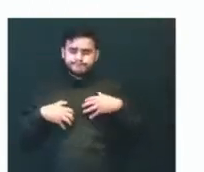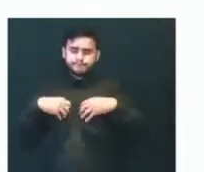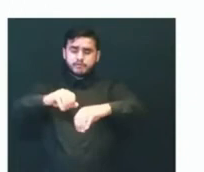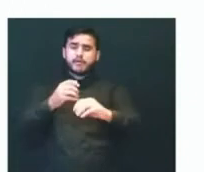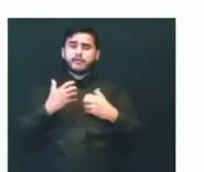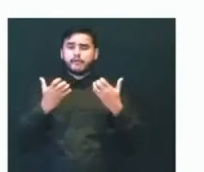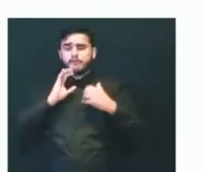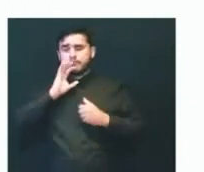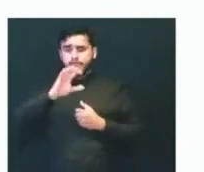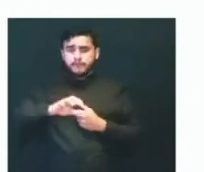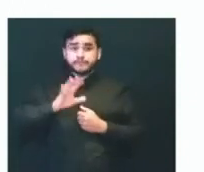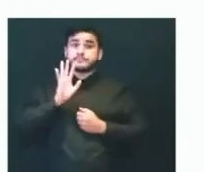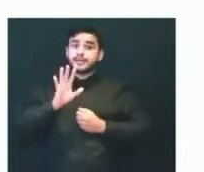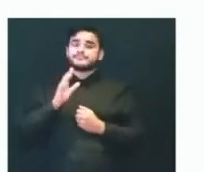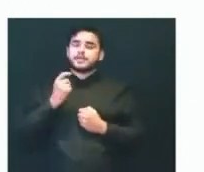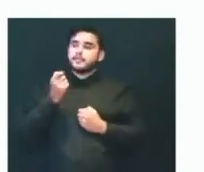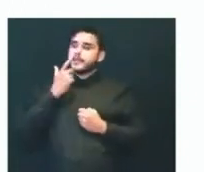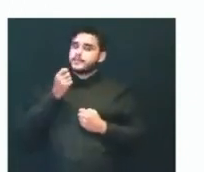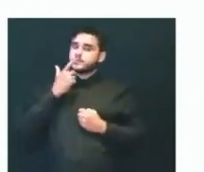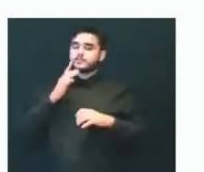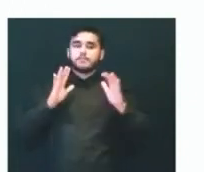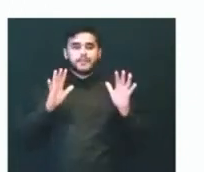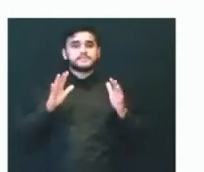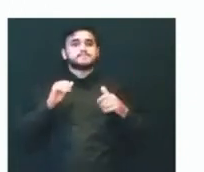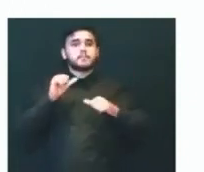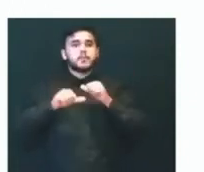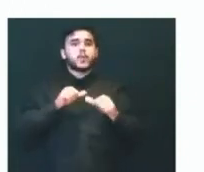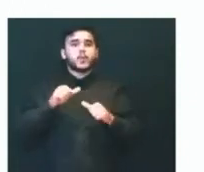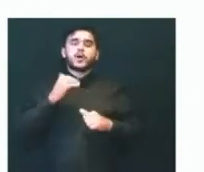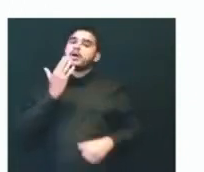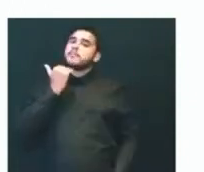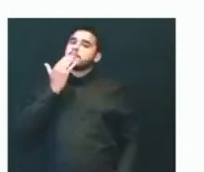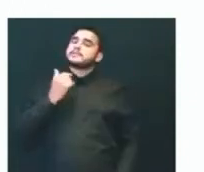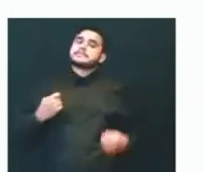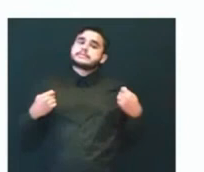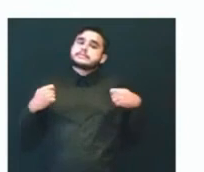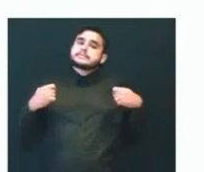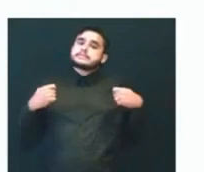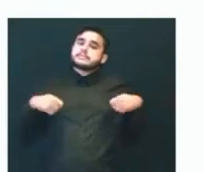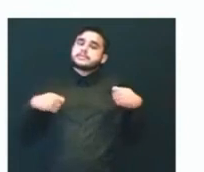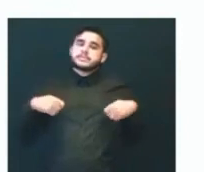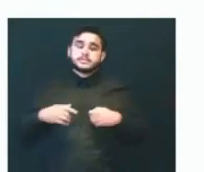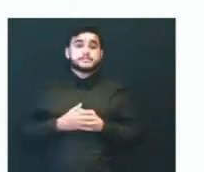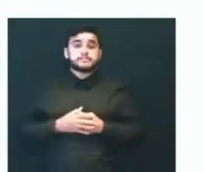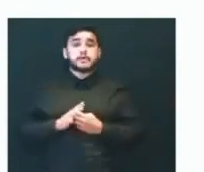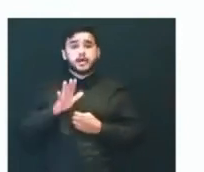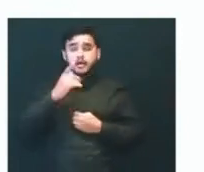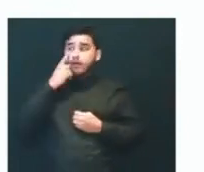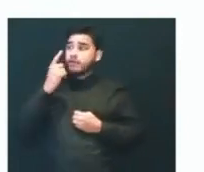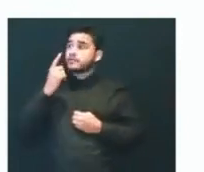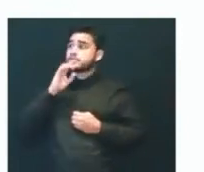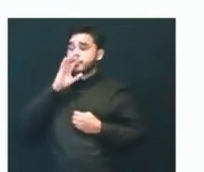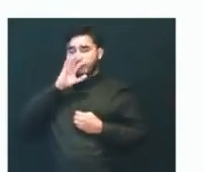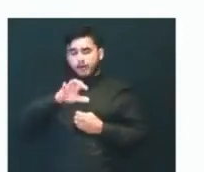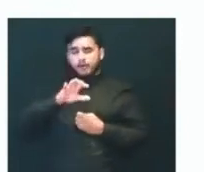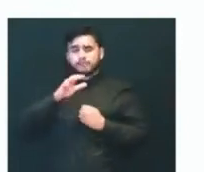custa nada também ajeitar a alimentação. Então, a gente pode ajustar a alimentação para náuseas e vômito. Náusea e vômito,